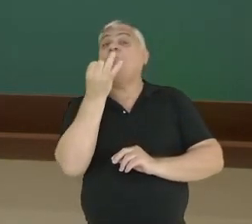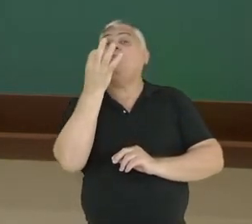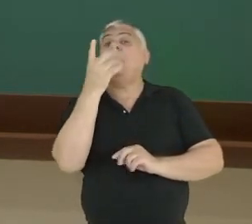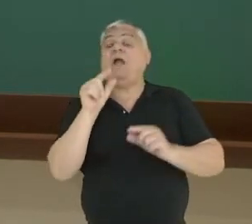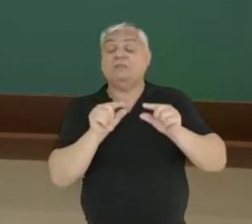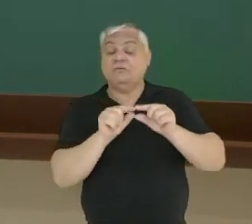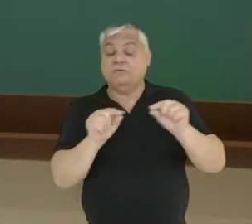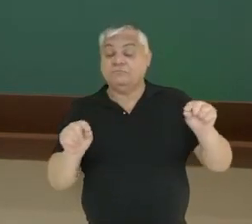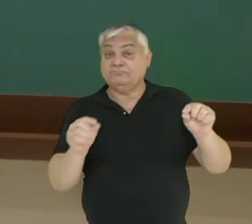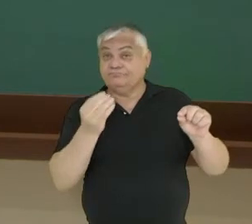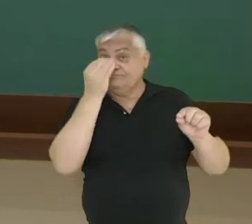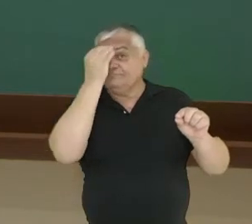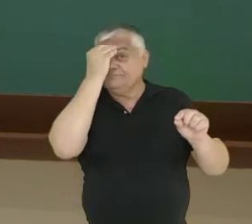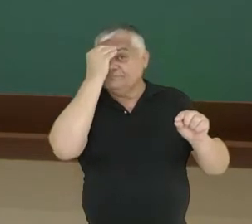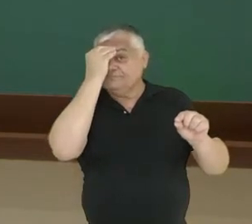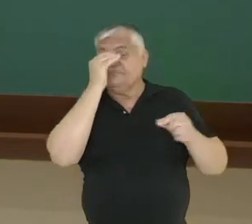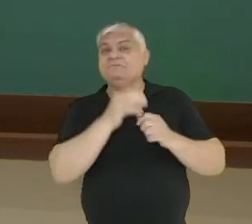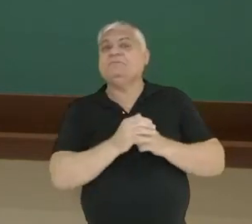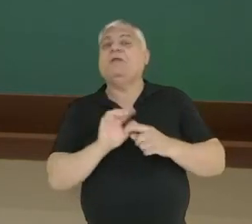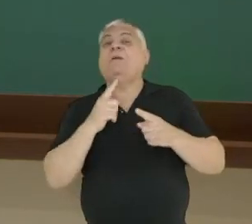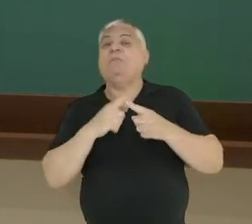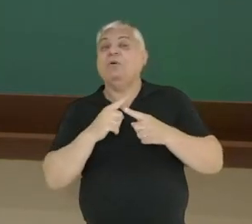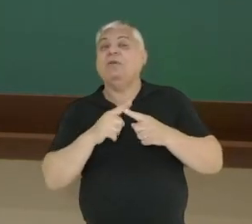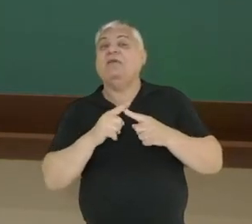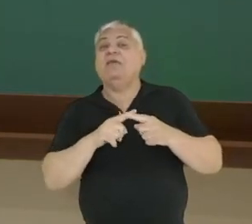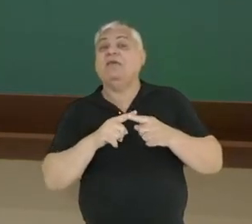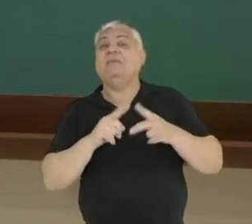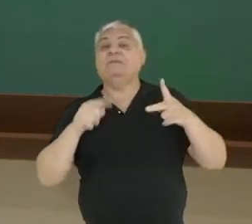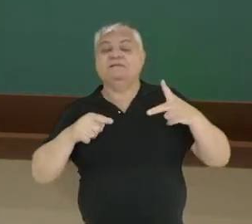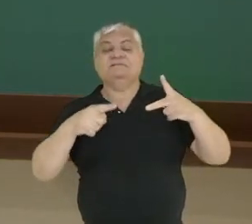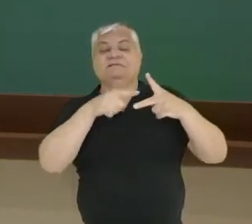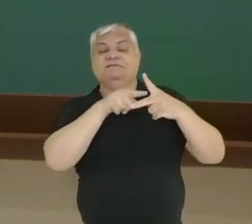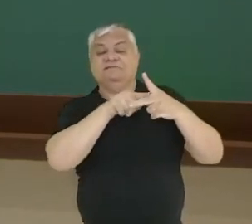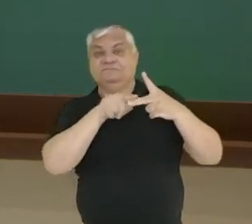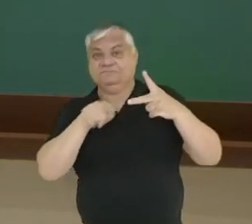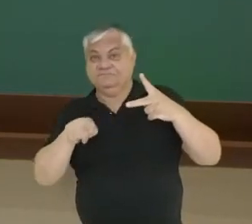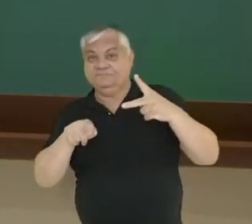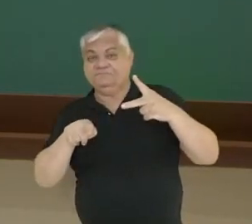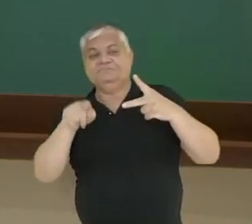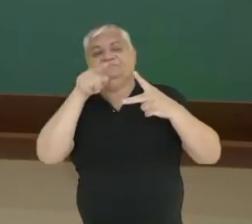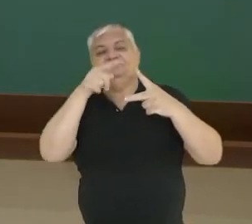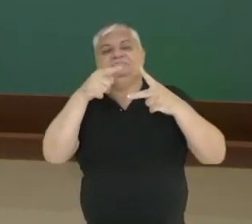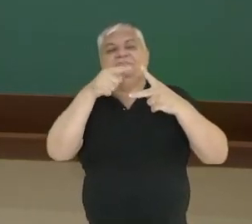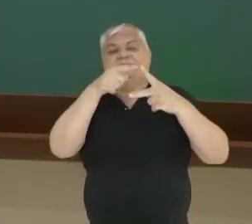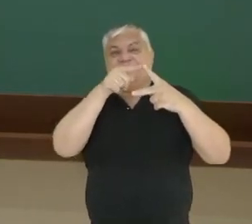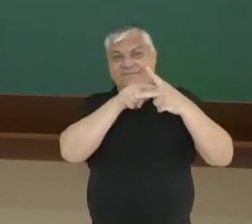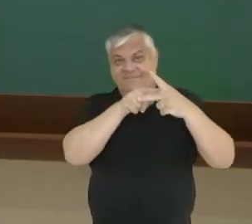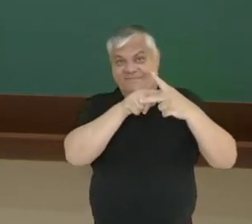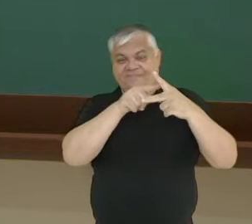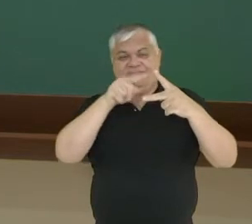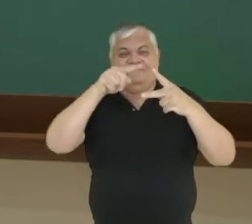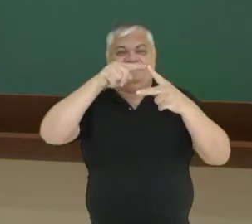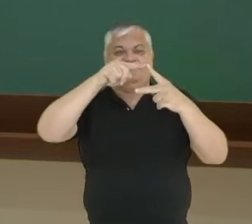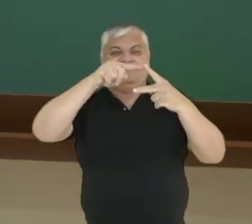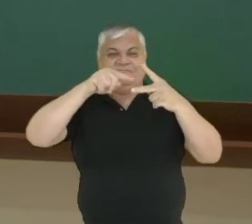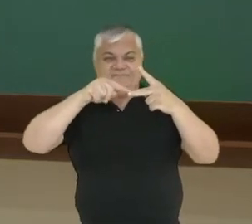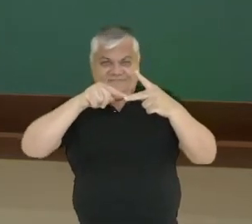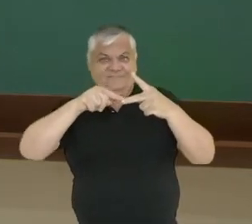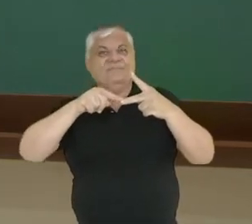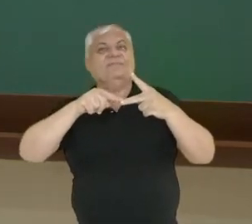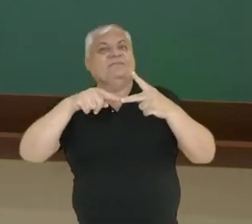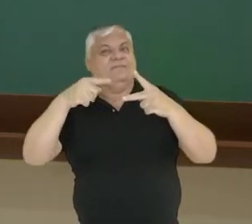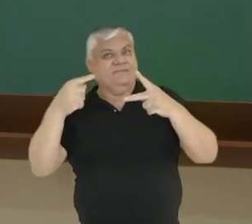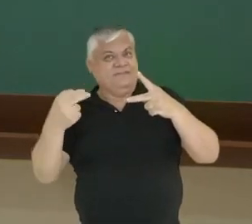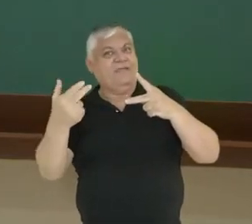você escolheu, porque essa medida você vai utilizar depois para determinar o valor